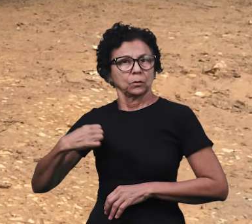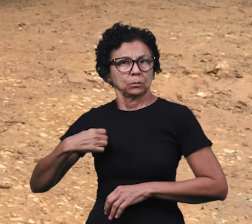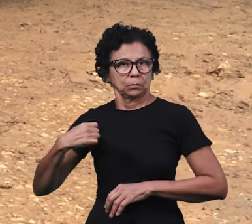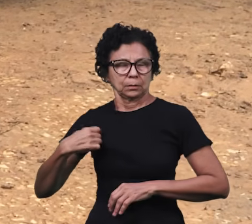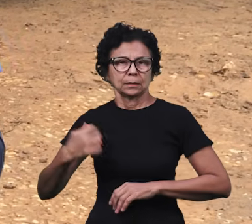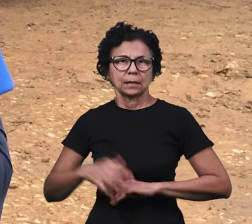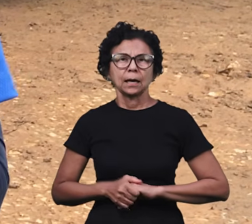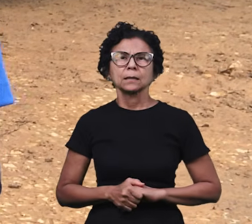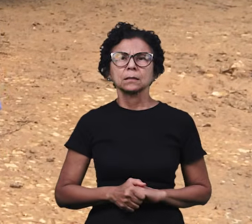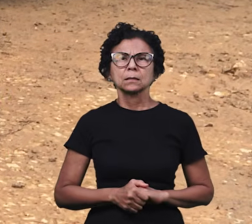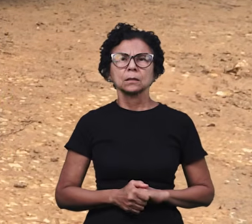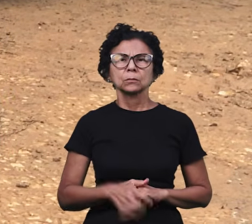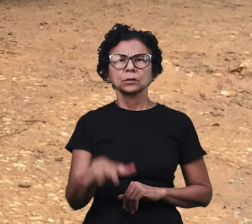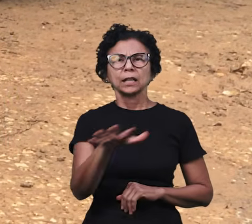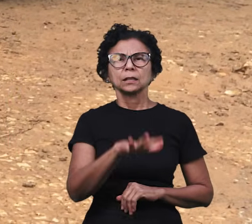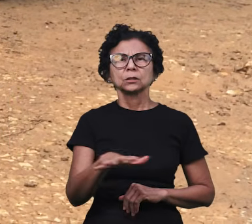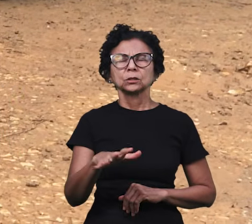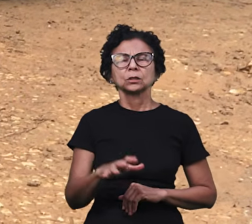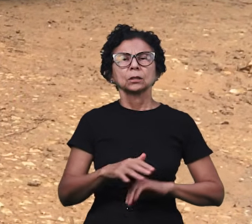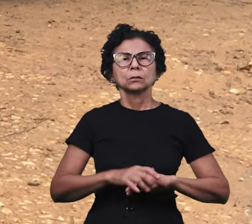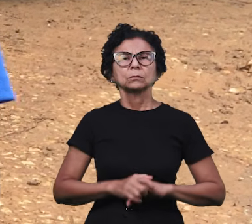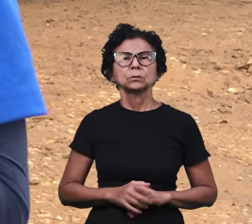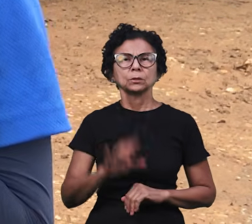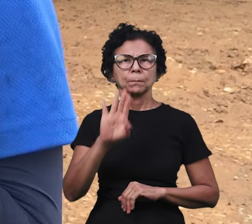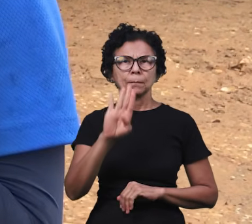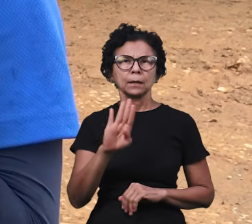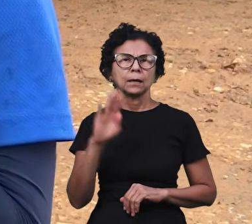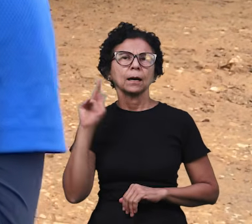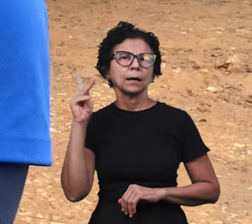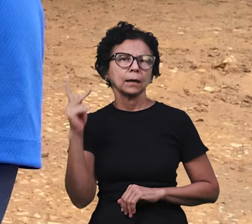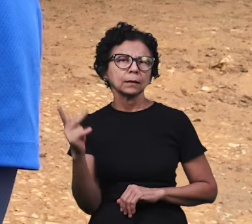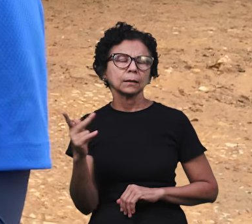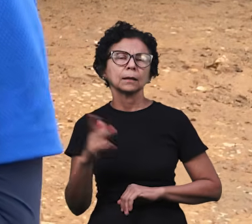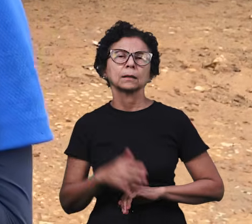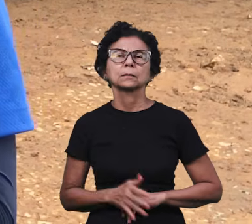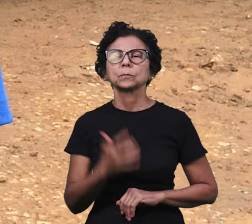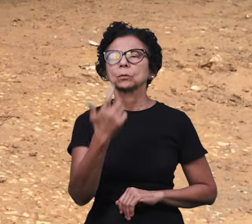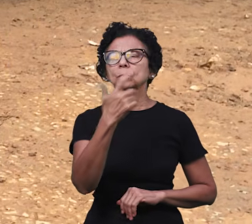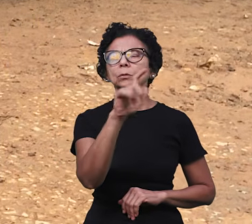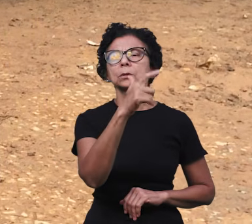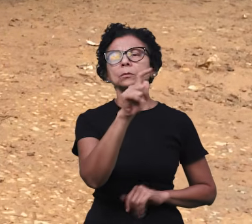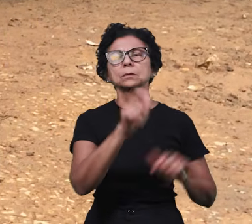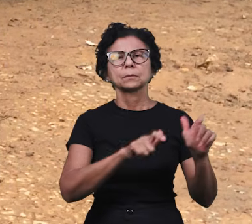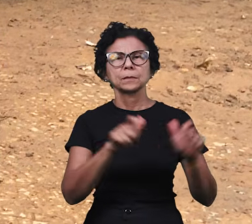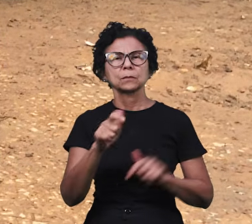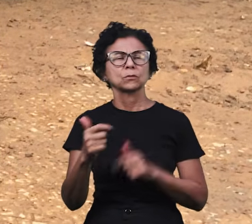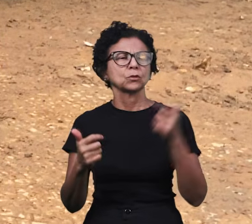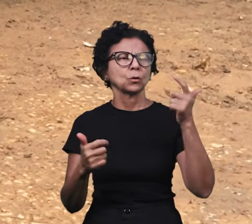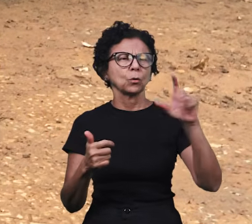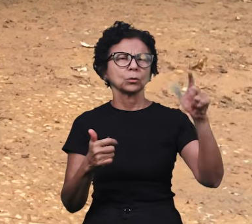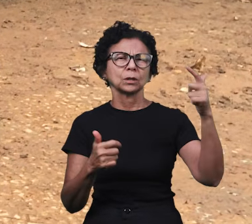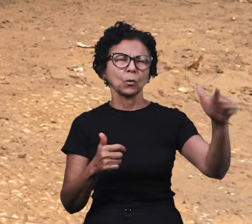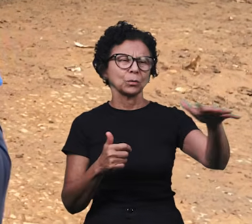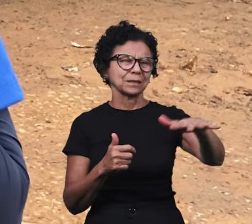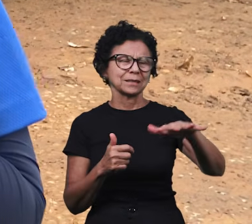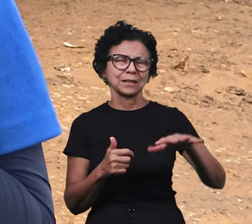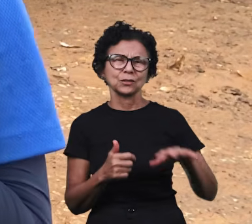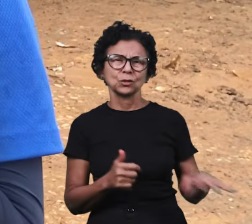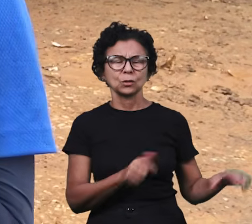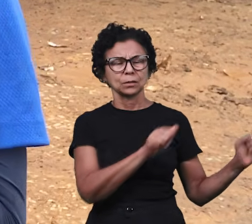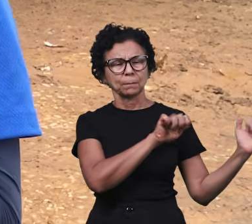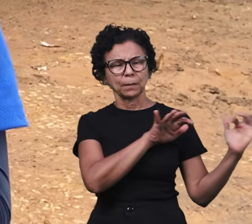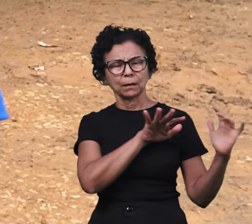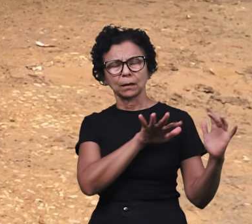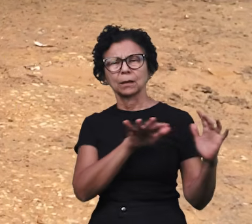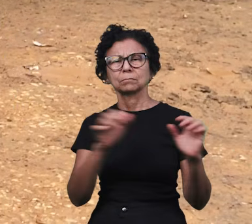aqui são pessoas que vieram de Belo Horizonte para ajudar. Assim como essas pessoas, outros também vêm de outra cidade,